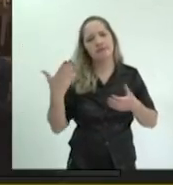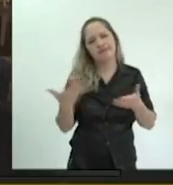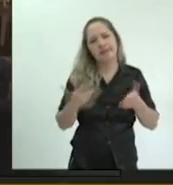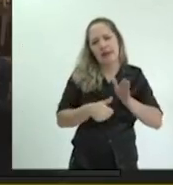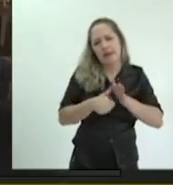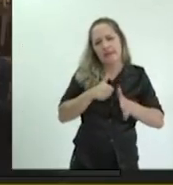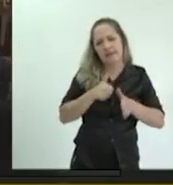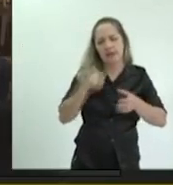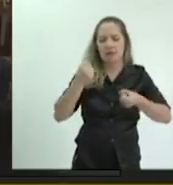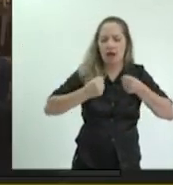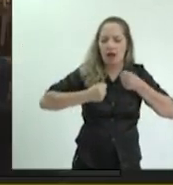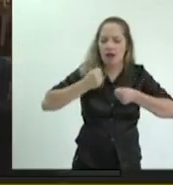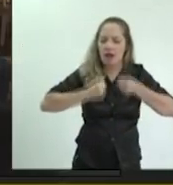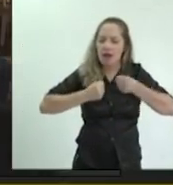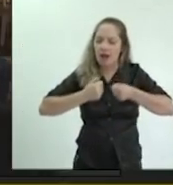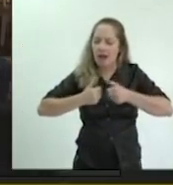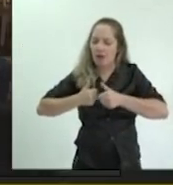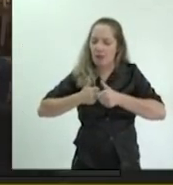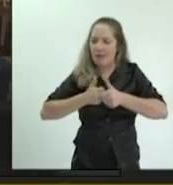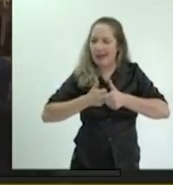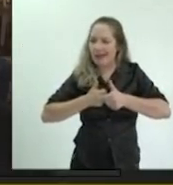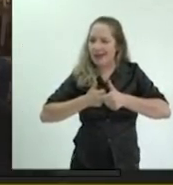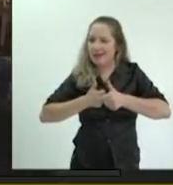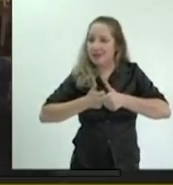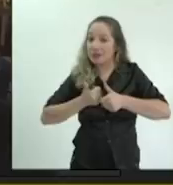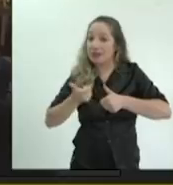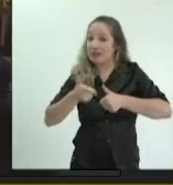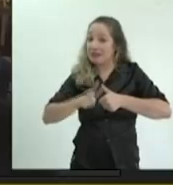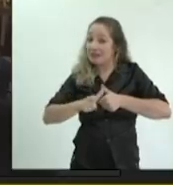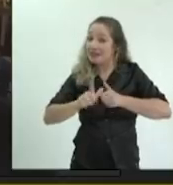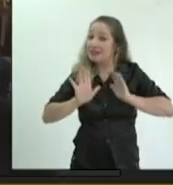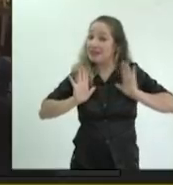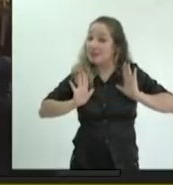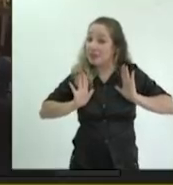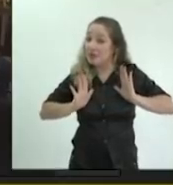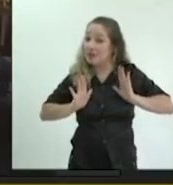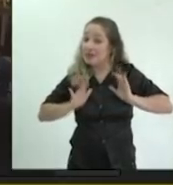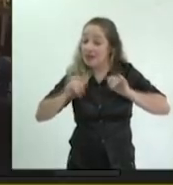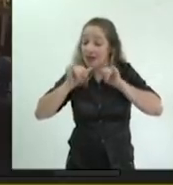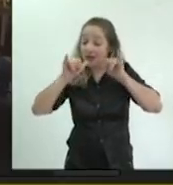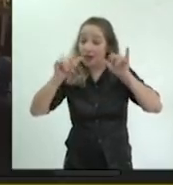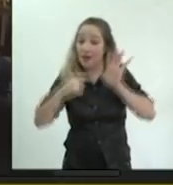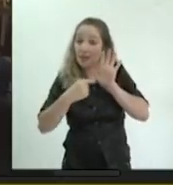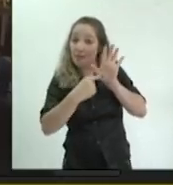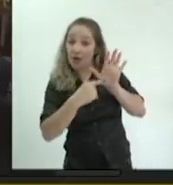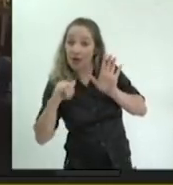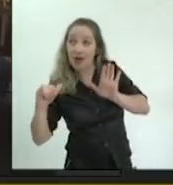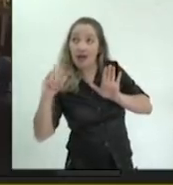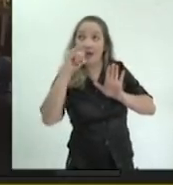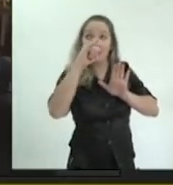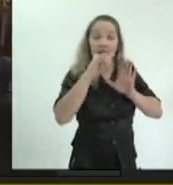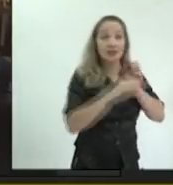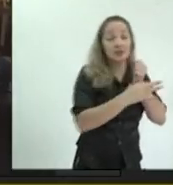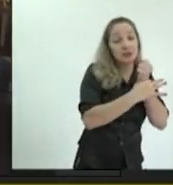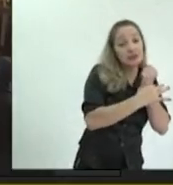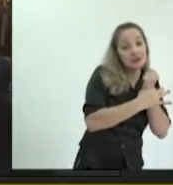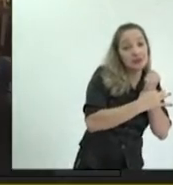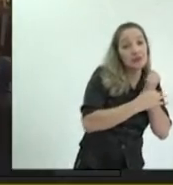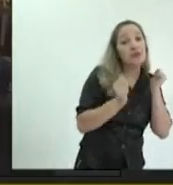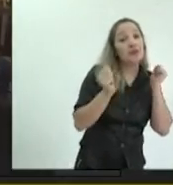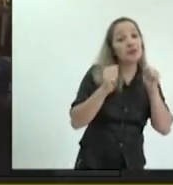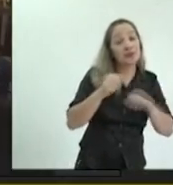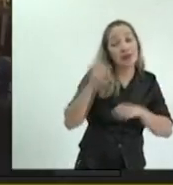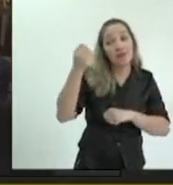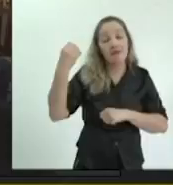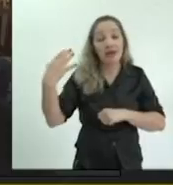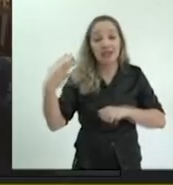perto, daqui a pouco já sai algum parecer mostrando que o avião é mais seguro do que parece, porque não houve contágio,